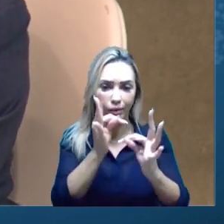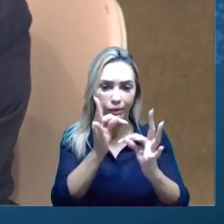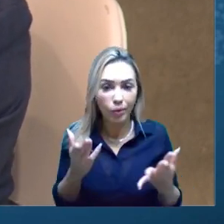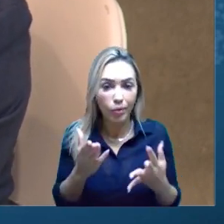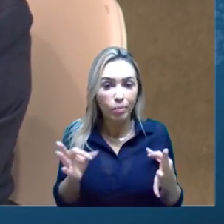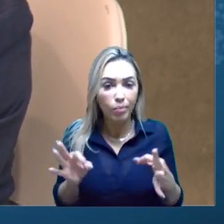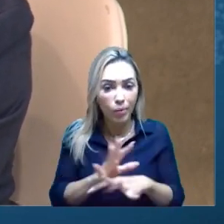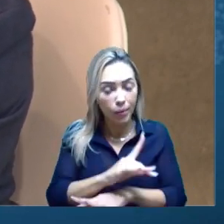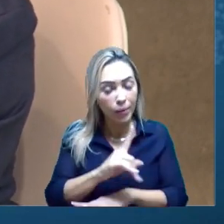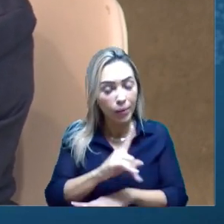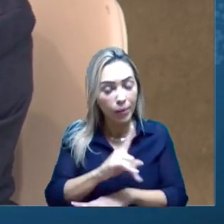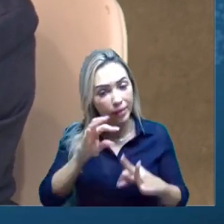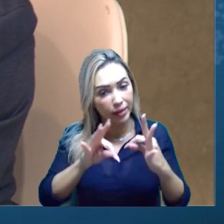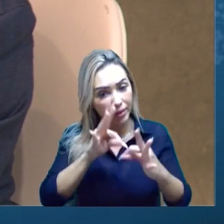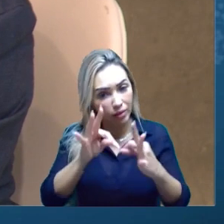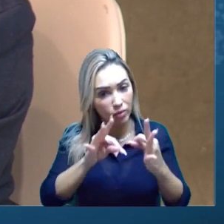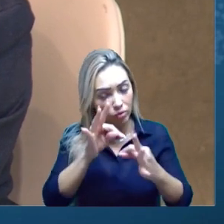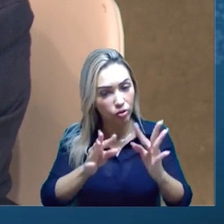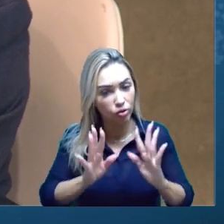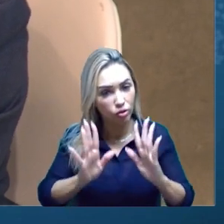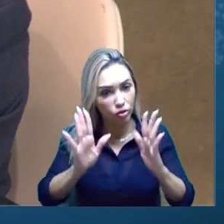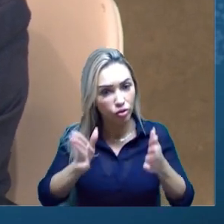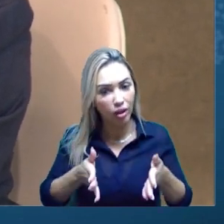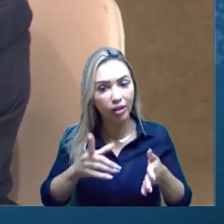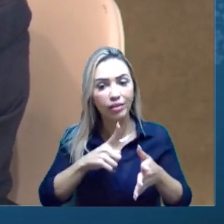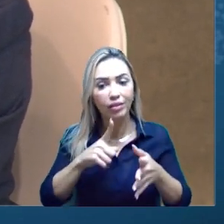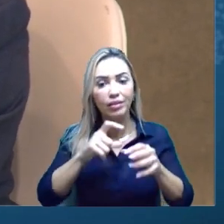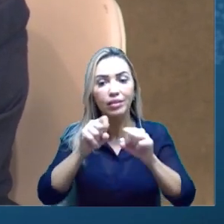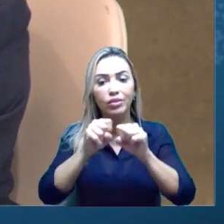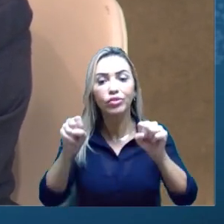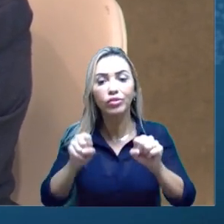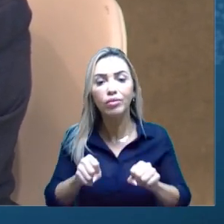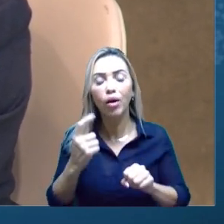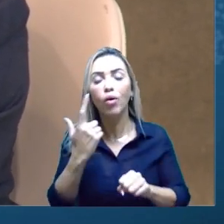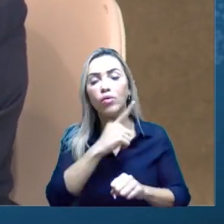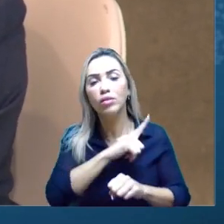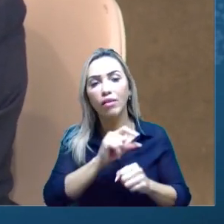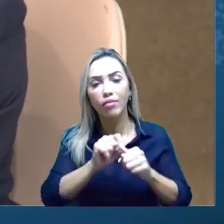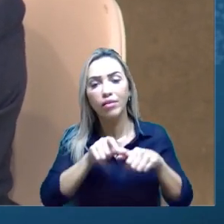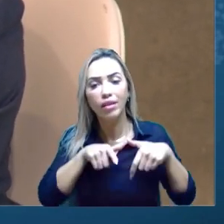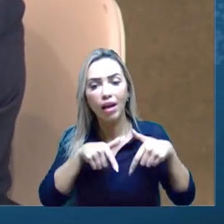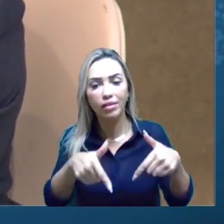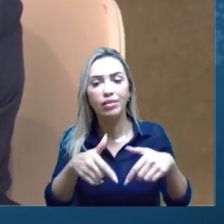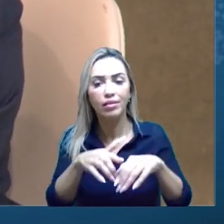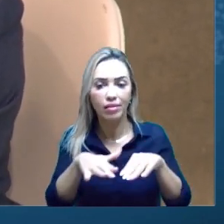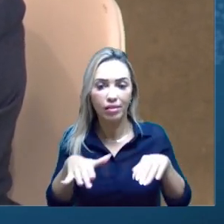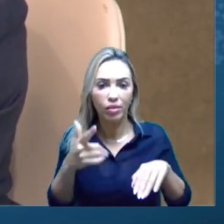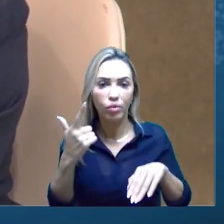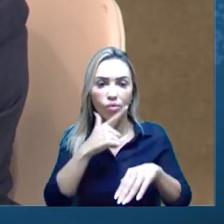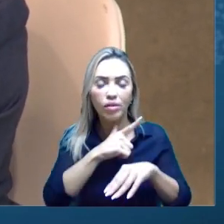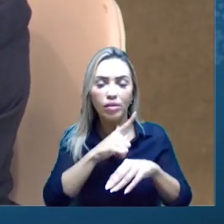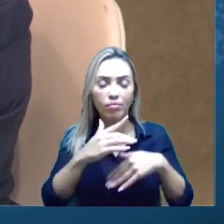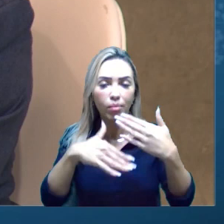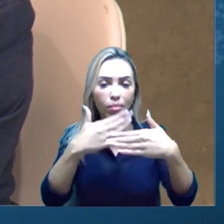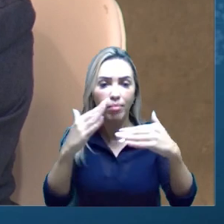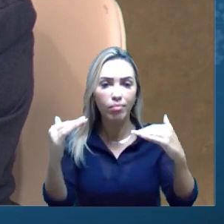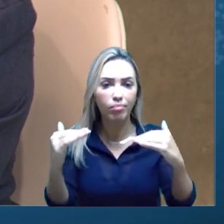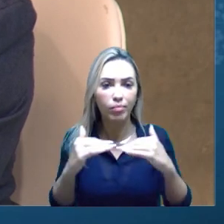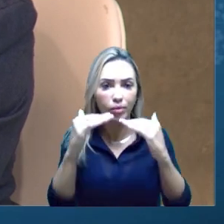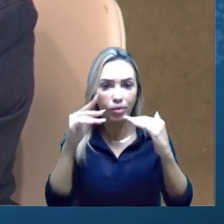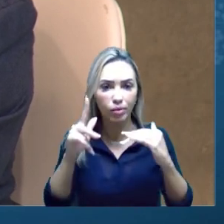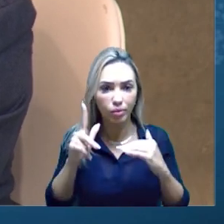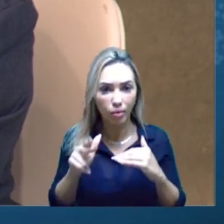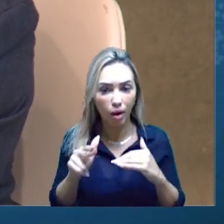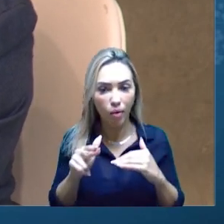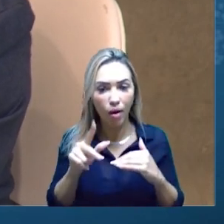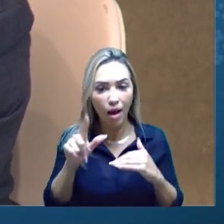Existem tecnologias e sistemas que podem fazer isso, podem disseminar de forma mais equitativa. É um